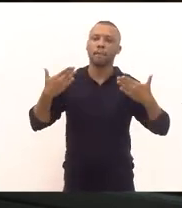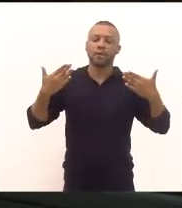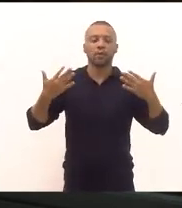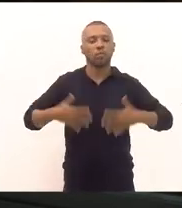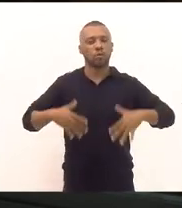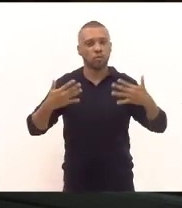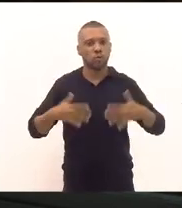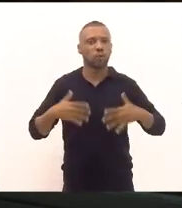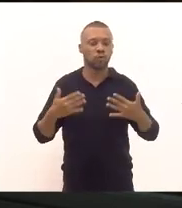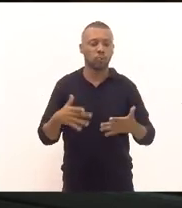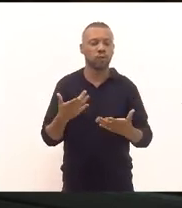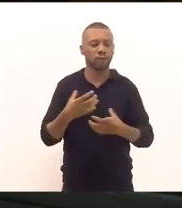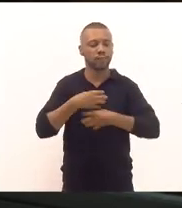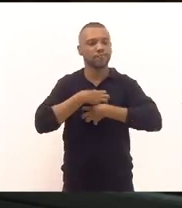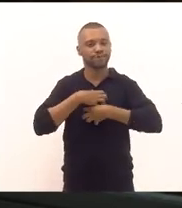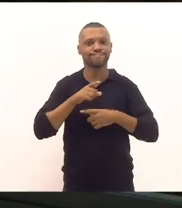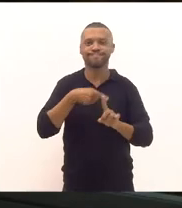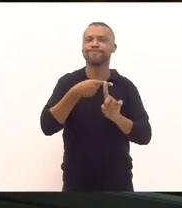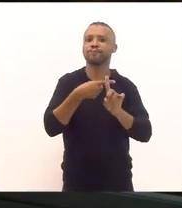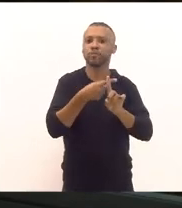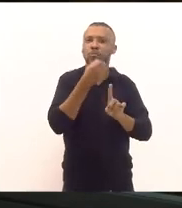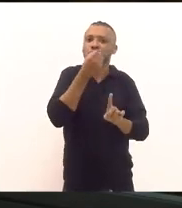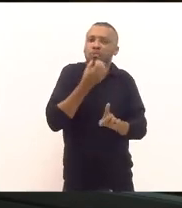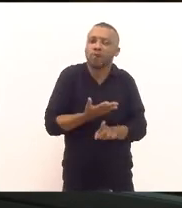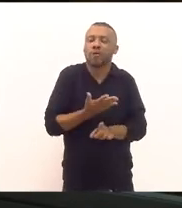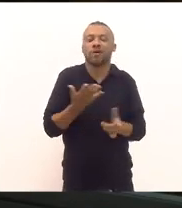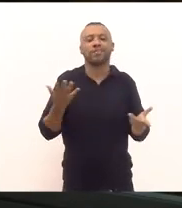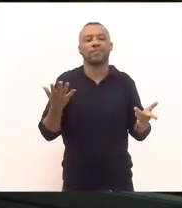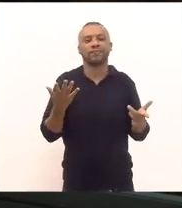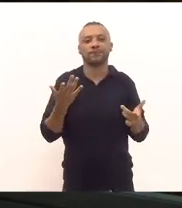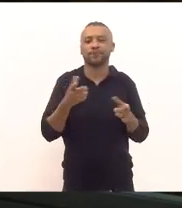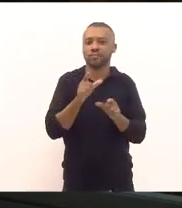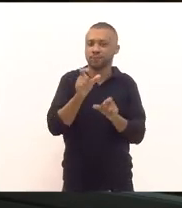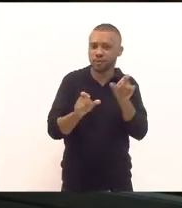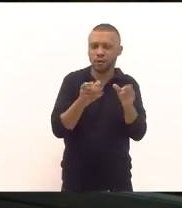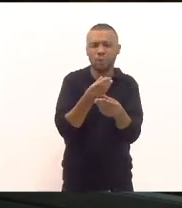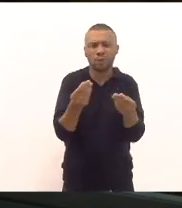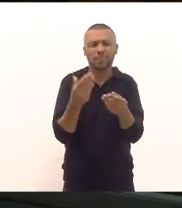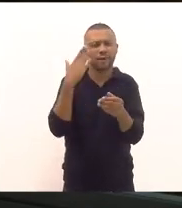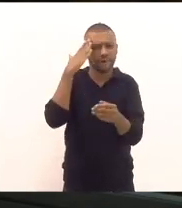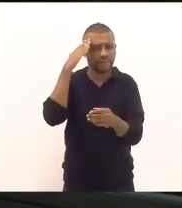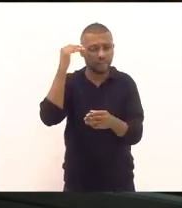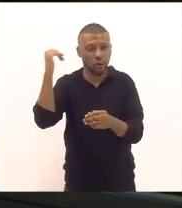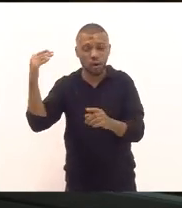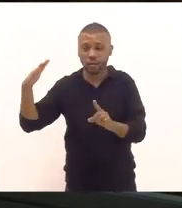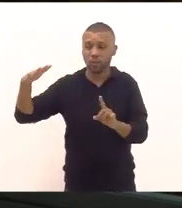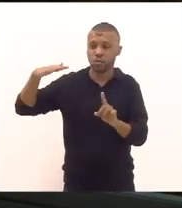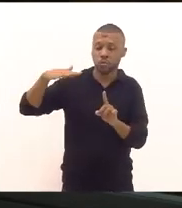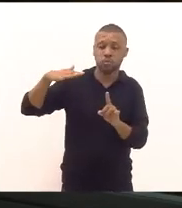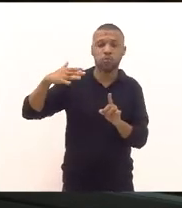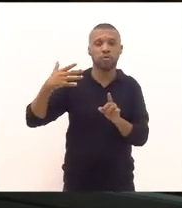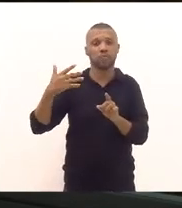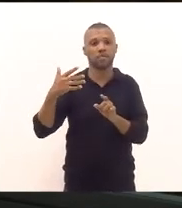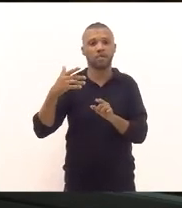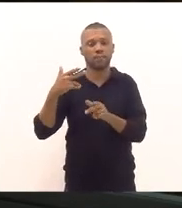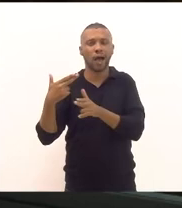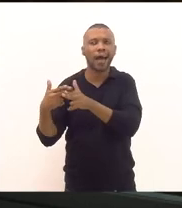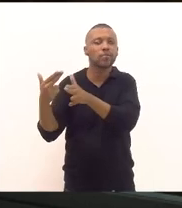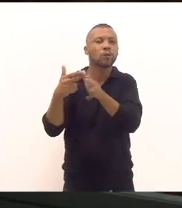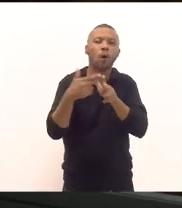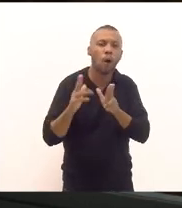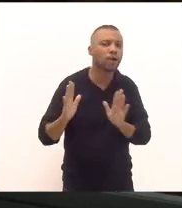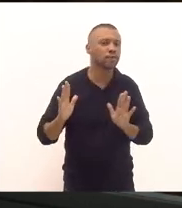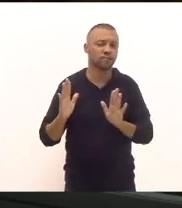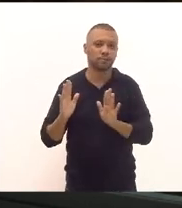muito positivamente é muitas pessoas famosas as pessoas não são famosas me mandando